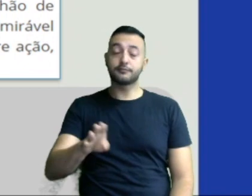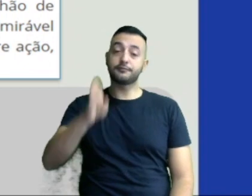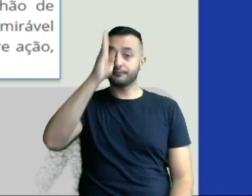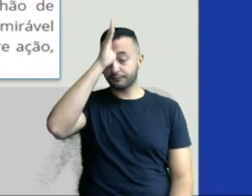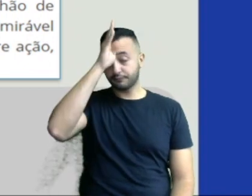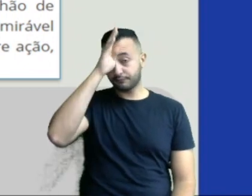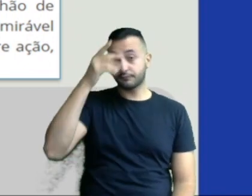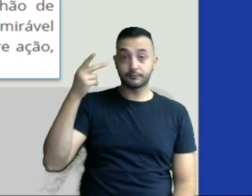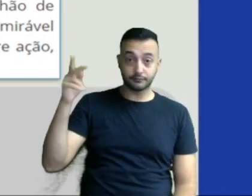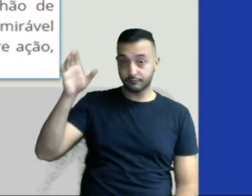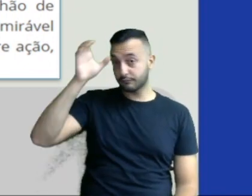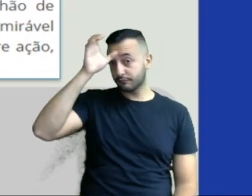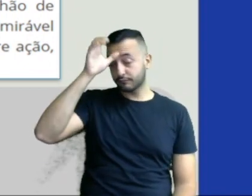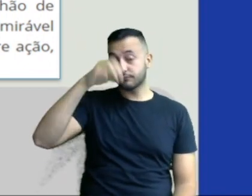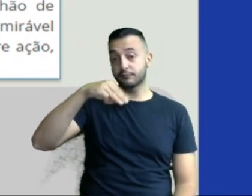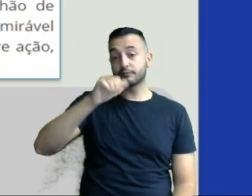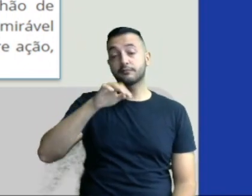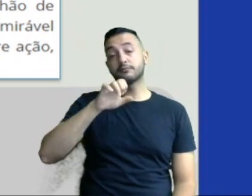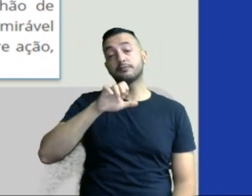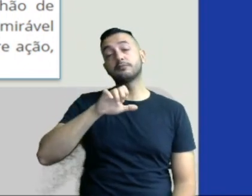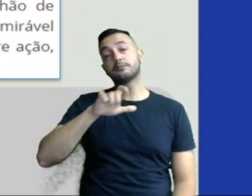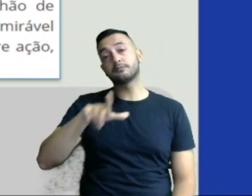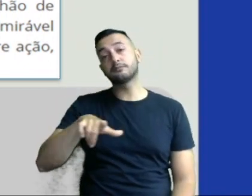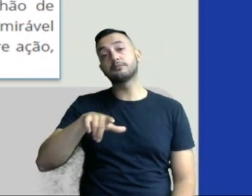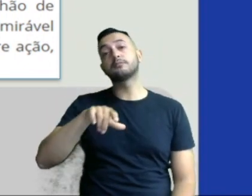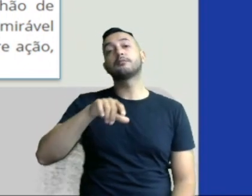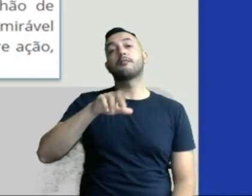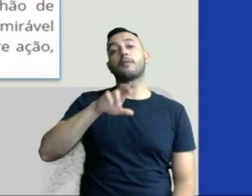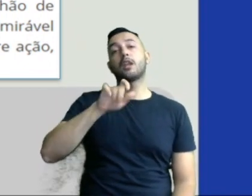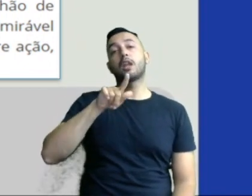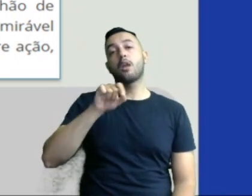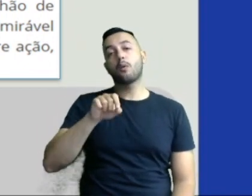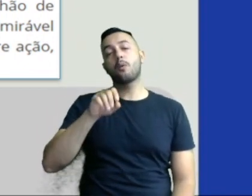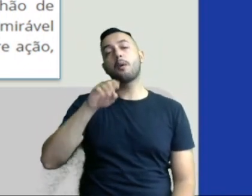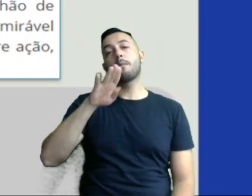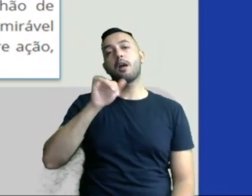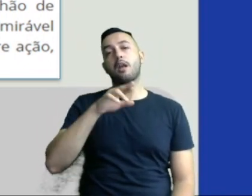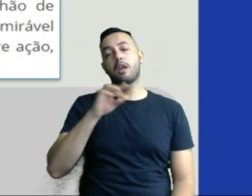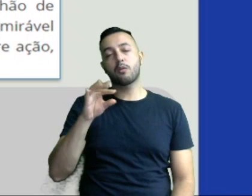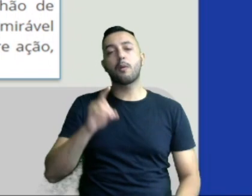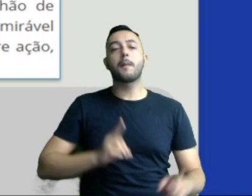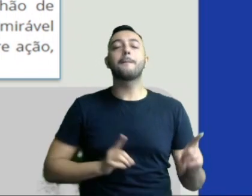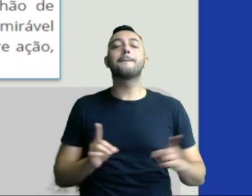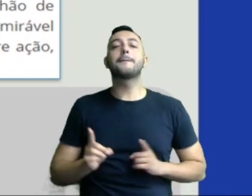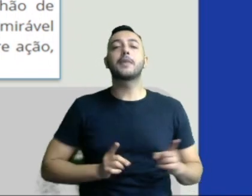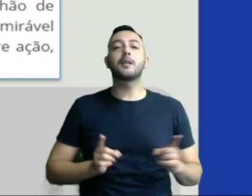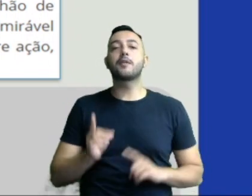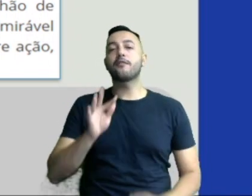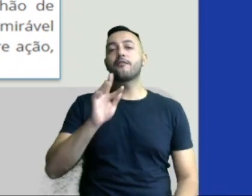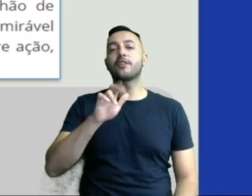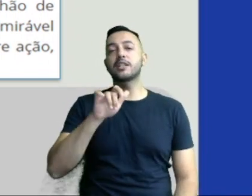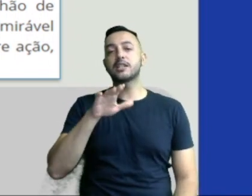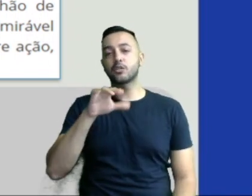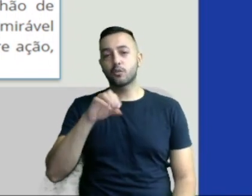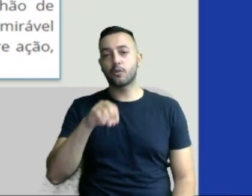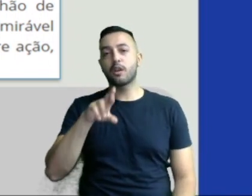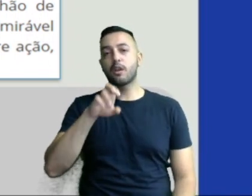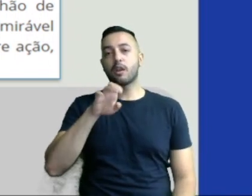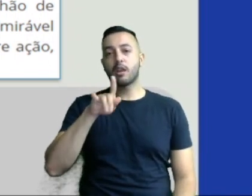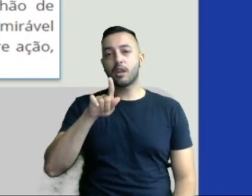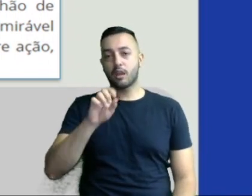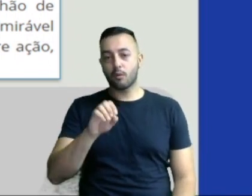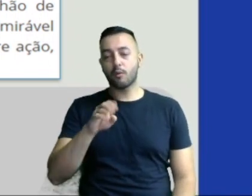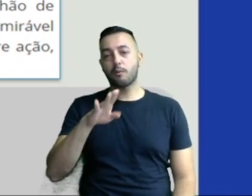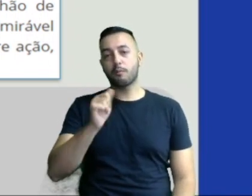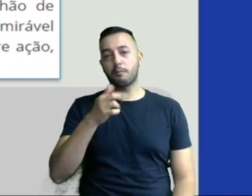tenente-coronel Manuel Joaquim do Rego Barreto e prima de Francisco do Rego Barros, o conde de Boa